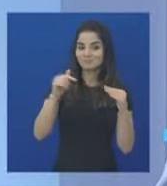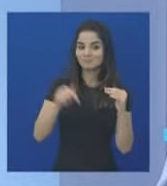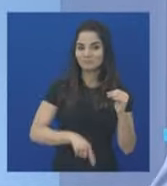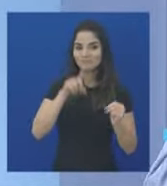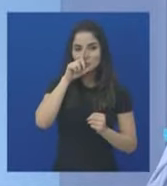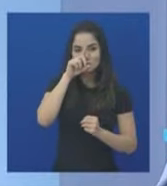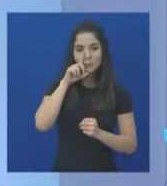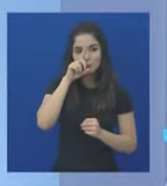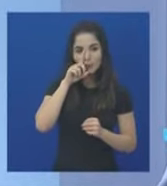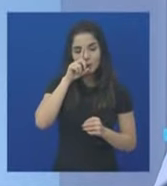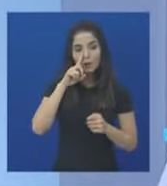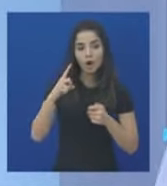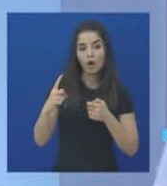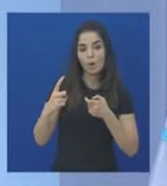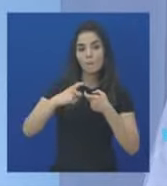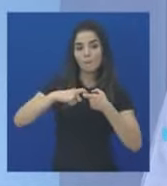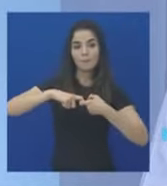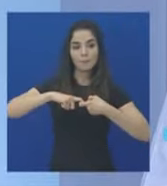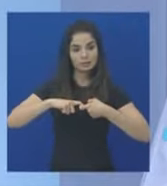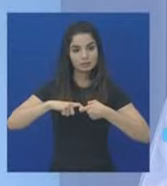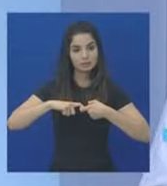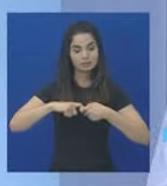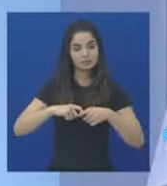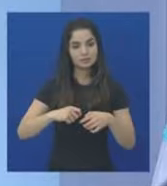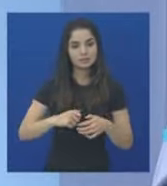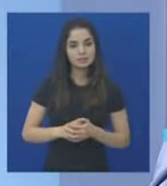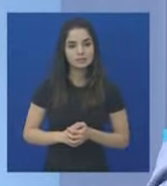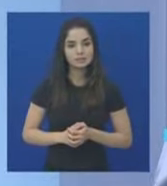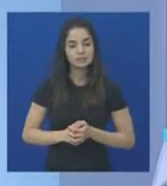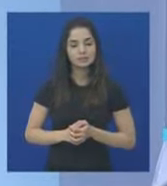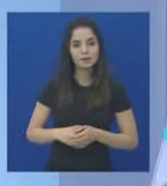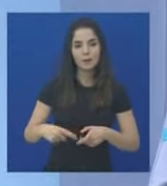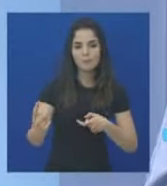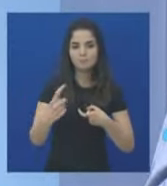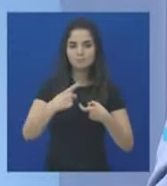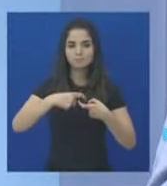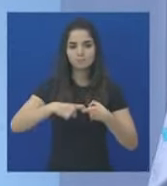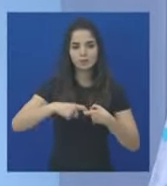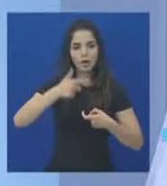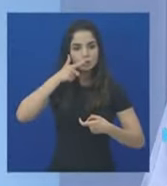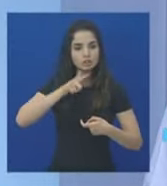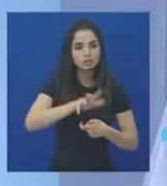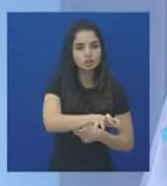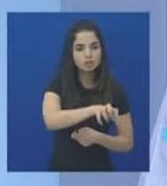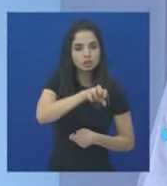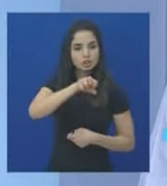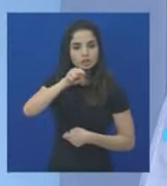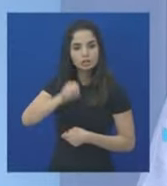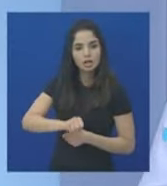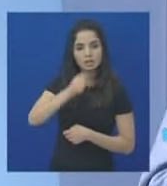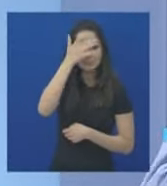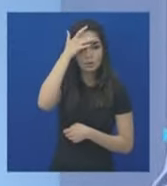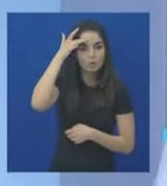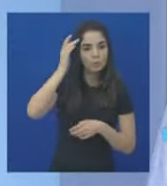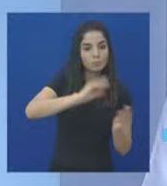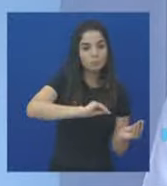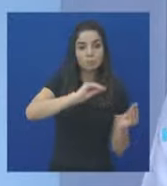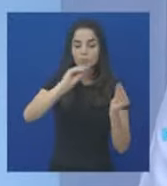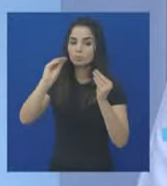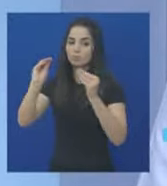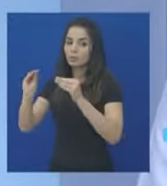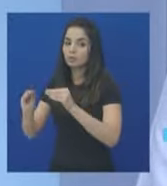parceria público-privada para que possamos dar condições de tirar essas pessoas de área de risco e ir buscando